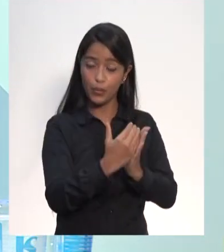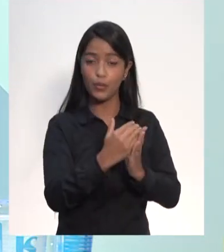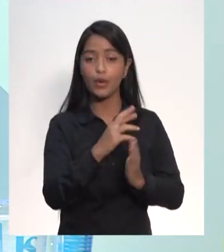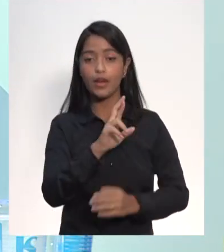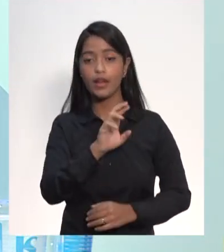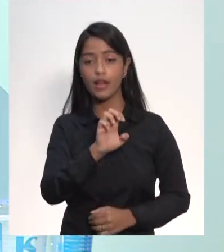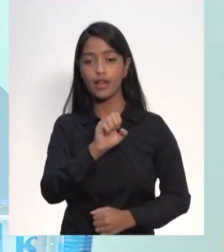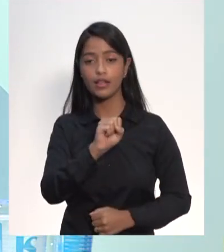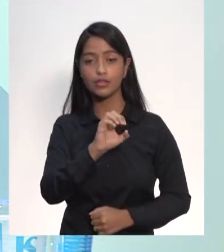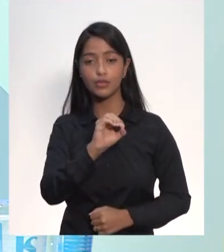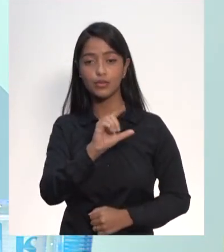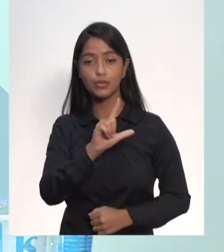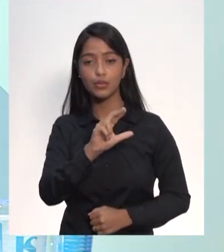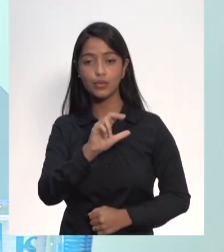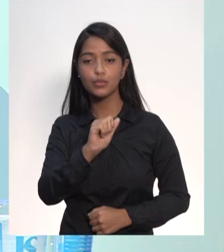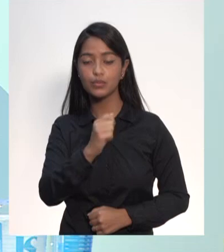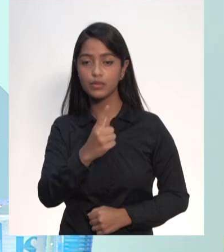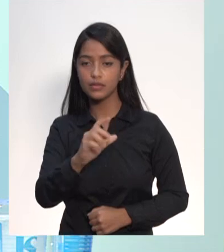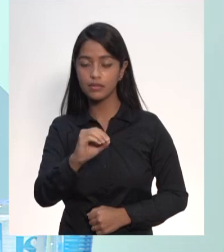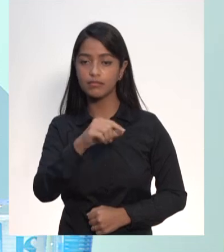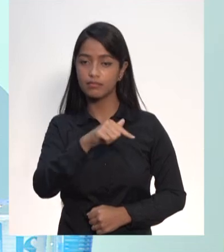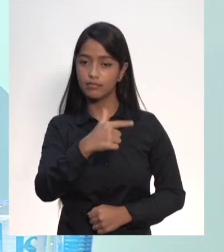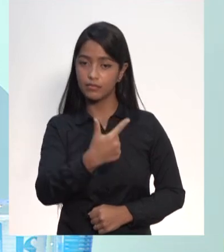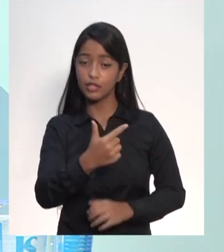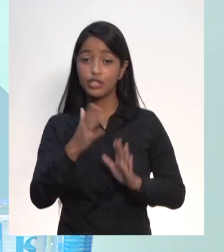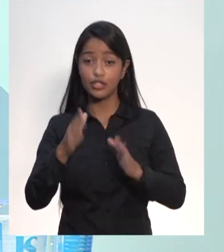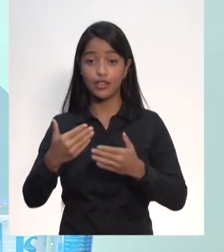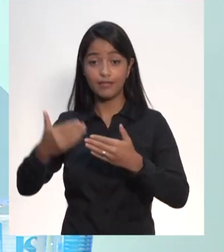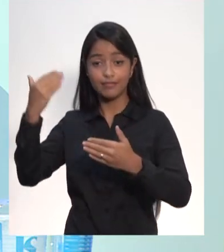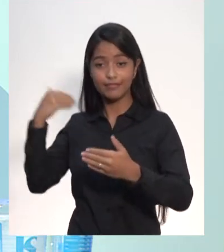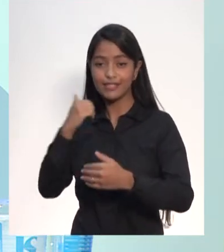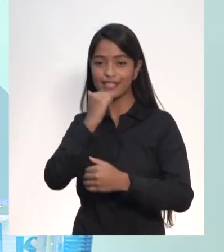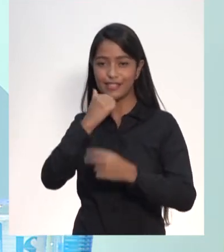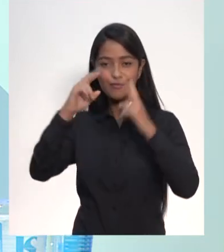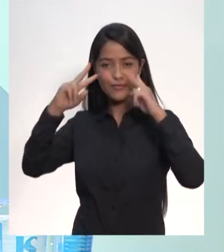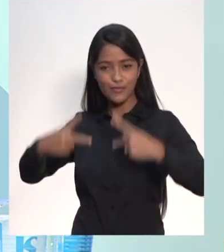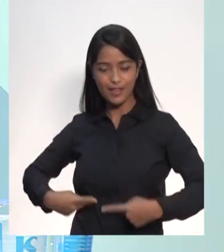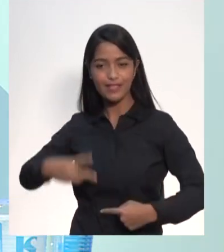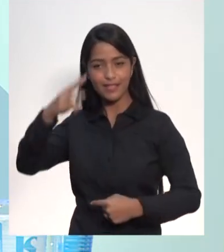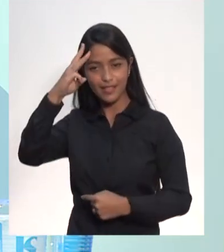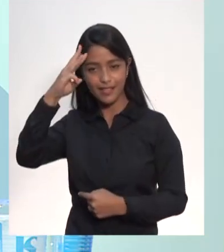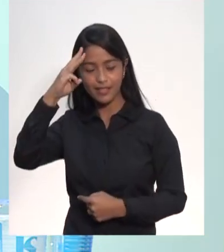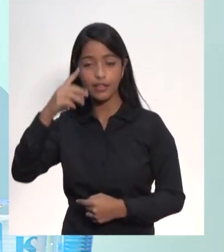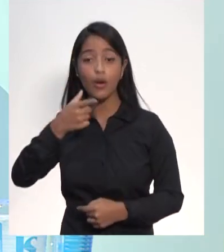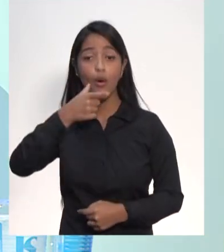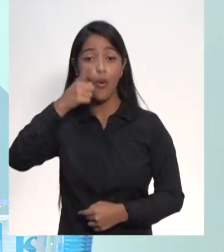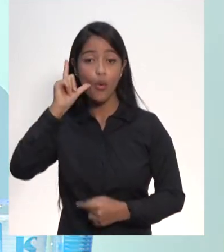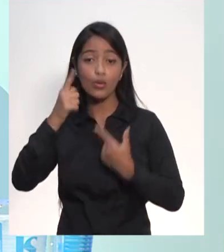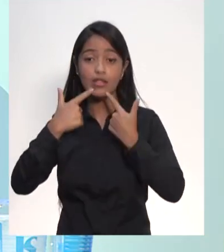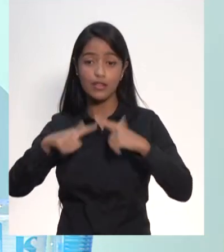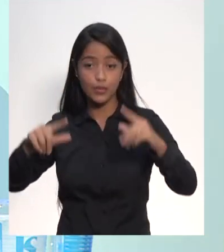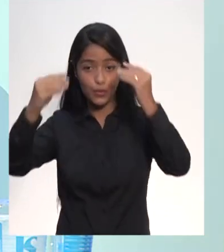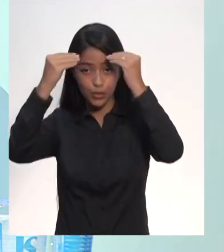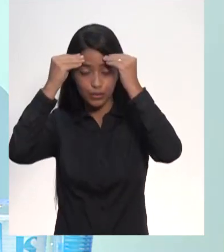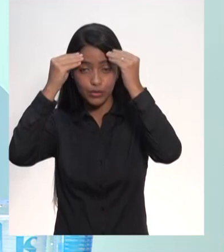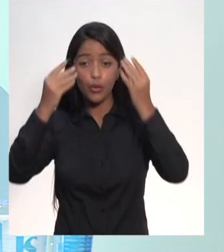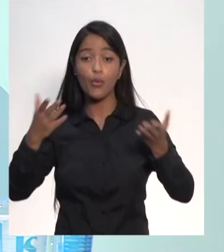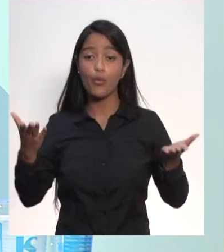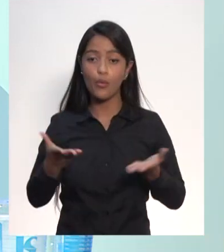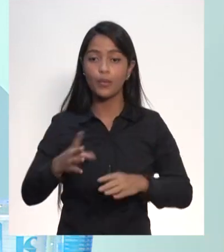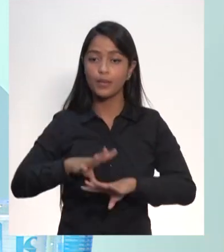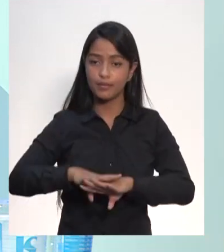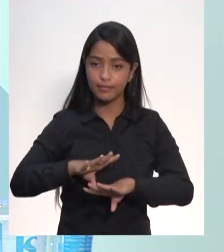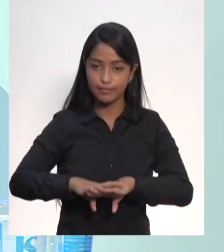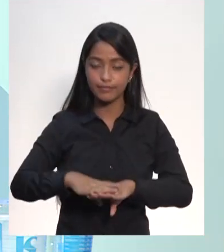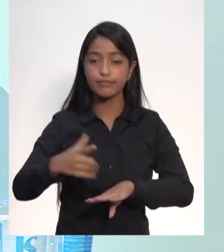então, nós tivemos a ATPC de Ciências Humanas na terça-feira, tivemos Linguagens ontem, e hoje temos Matemática